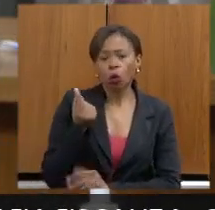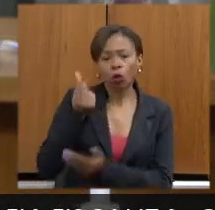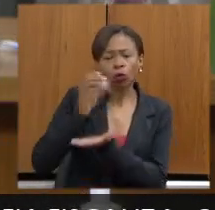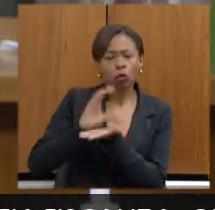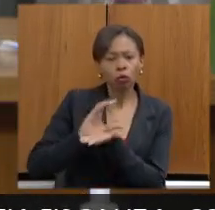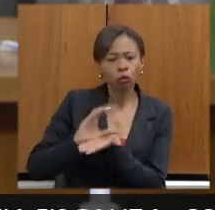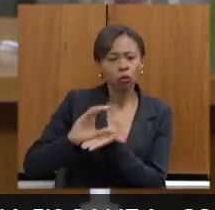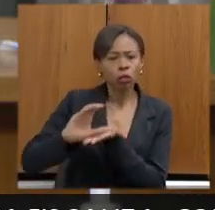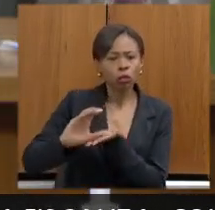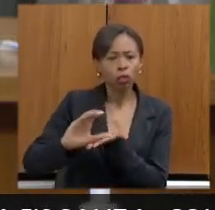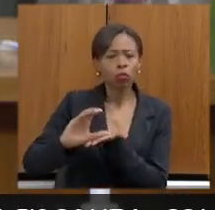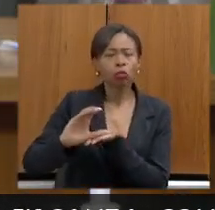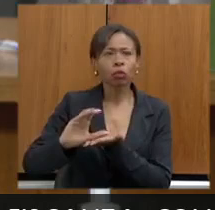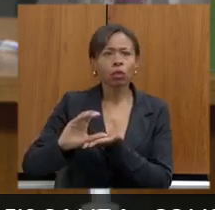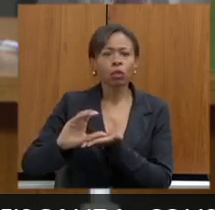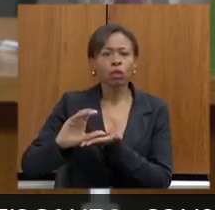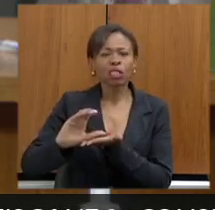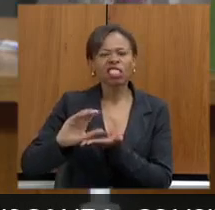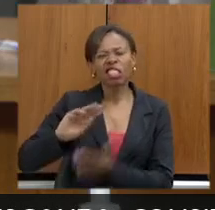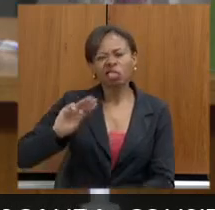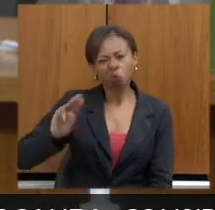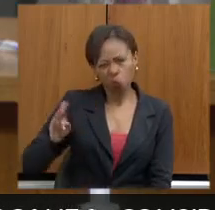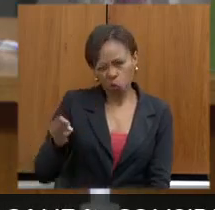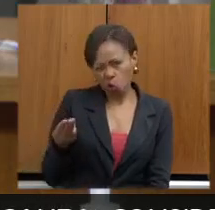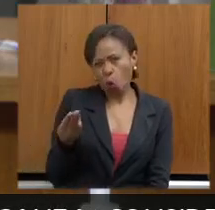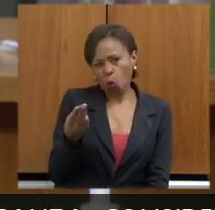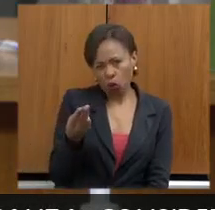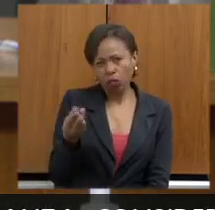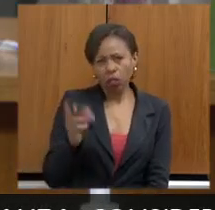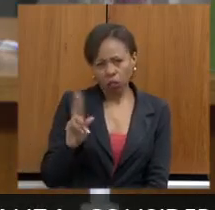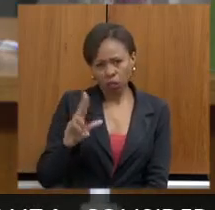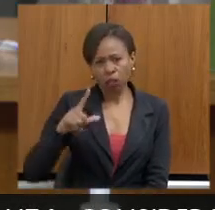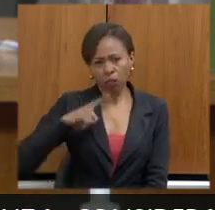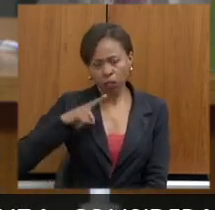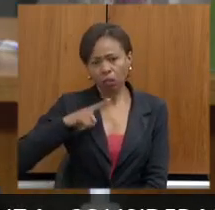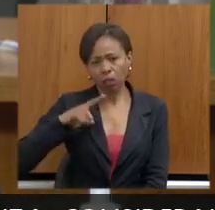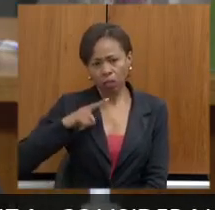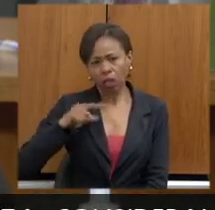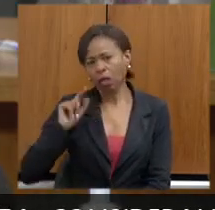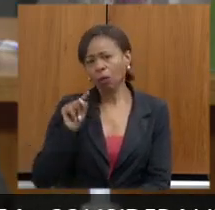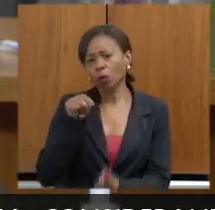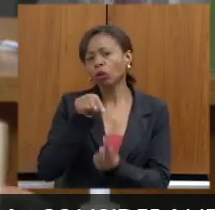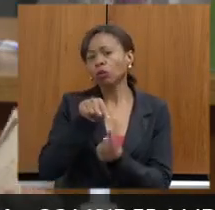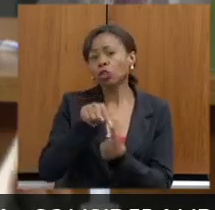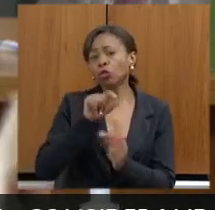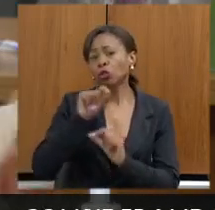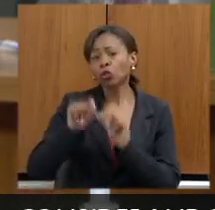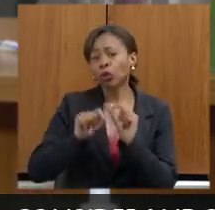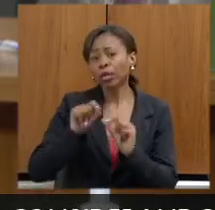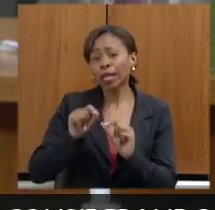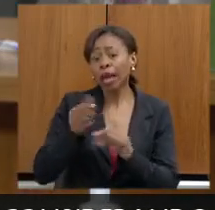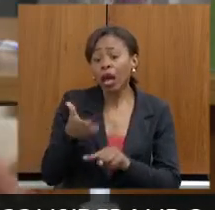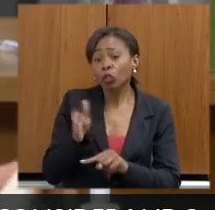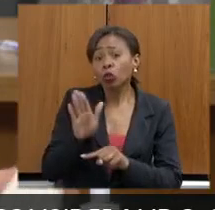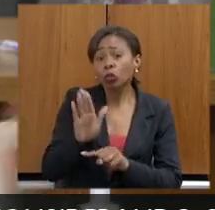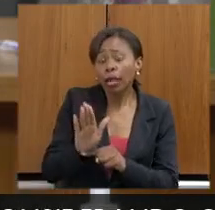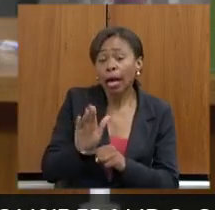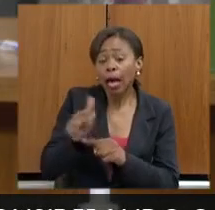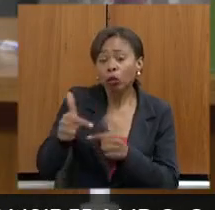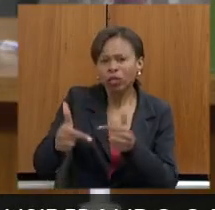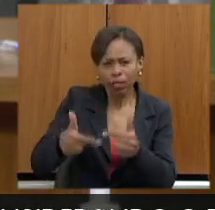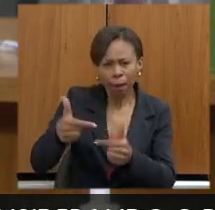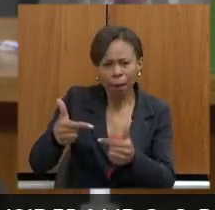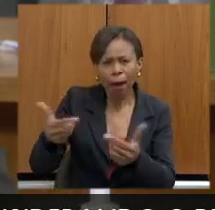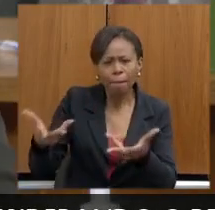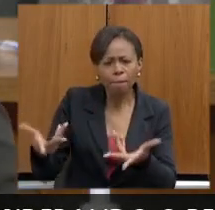de há milhões de reais no sentido de dar uma melhor condição de trabalho